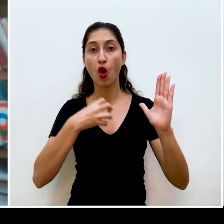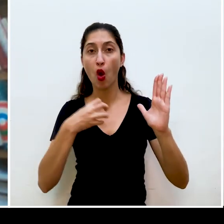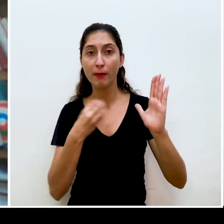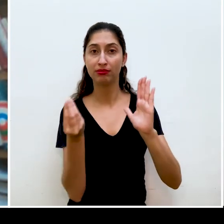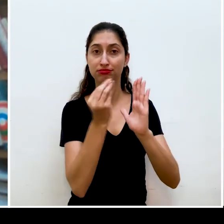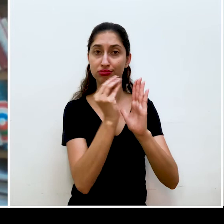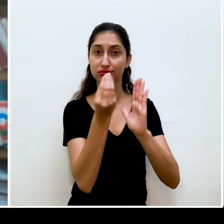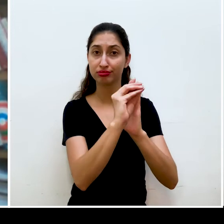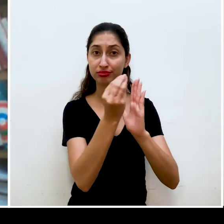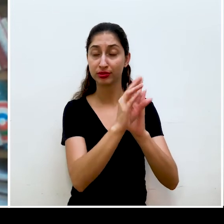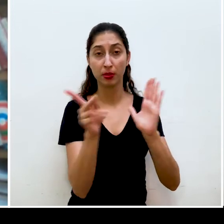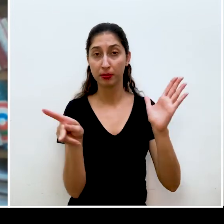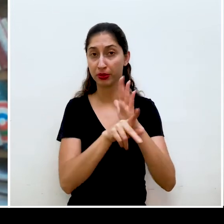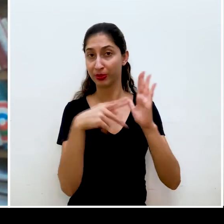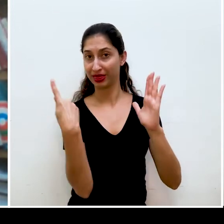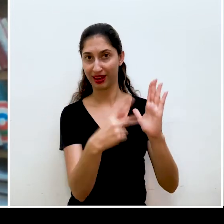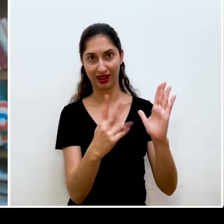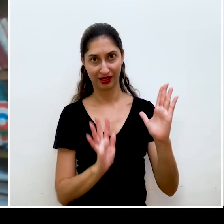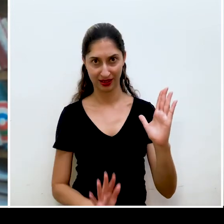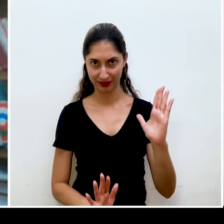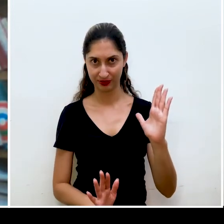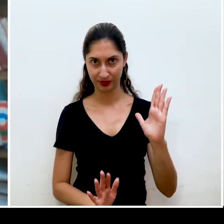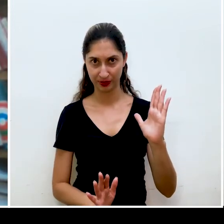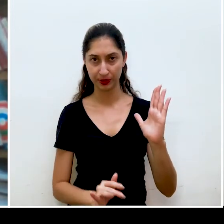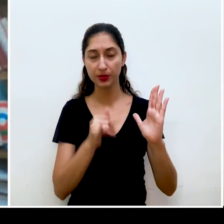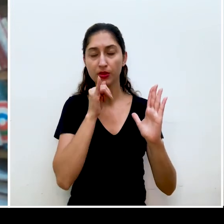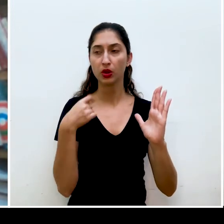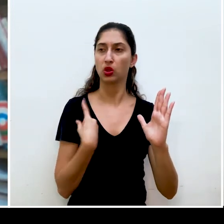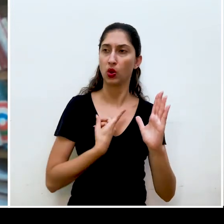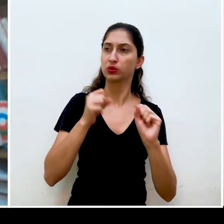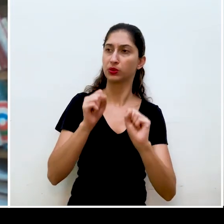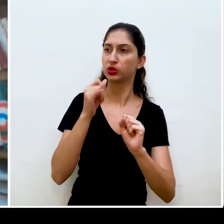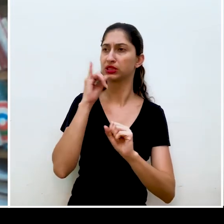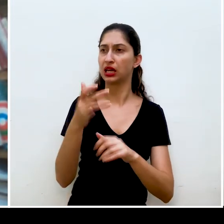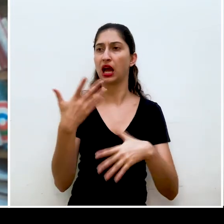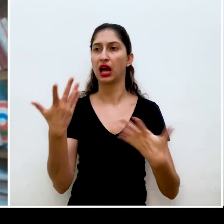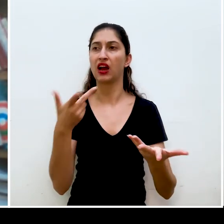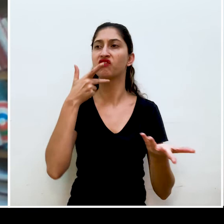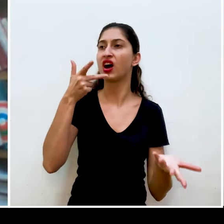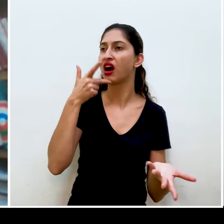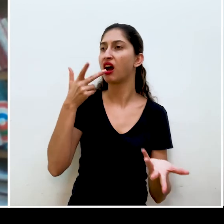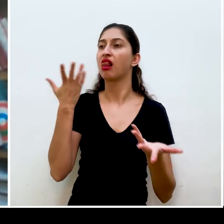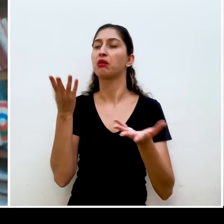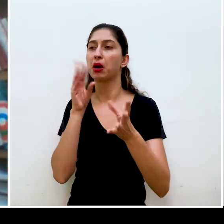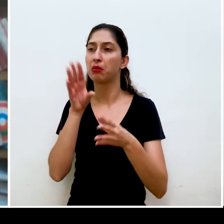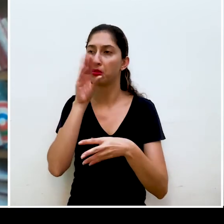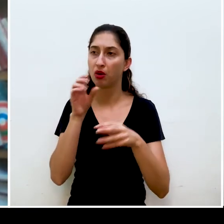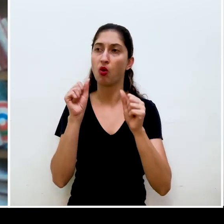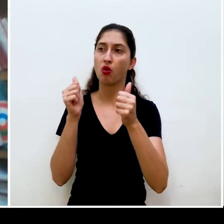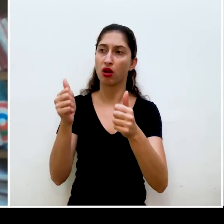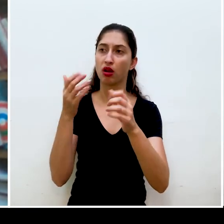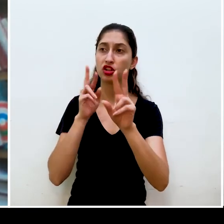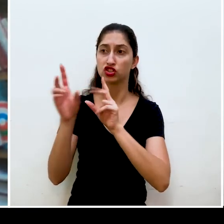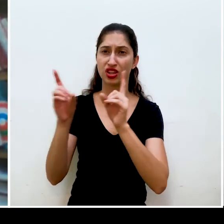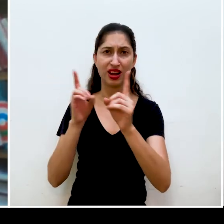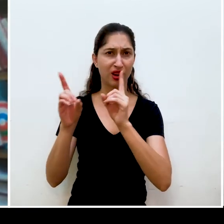representação única. Eu acho que ela. Por mais que a gente possa dizer que a oralidade substitui, eu falo, olha, a oralidade não substitui,